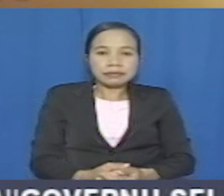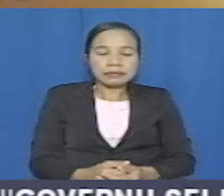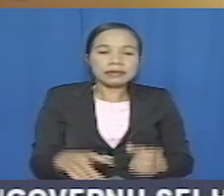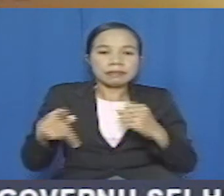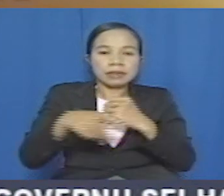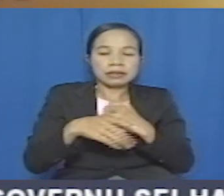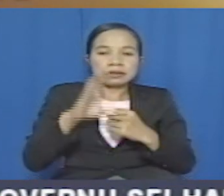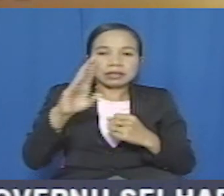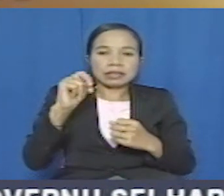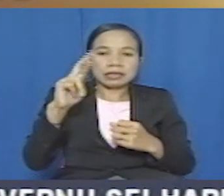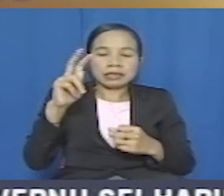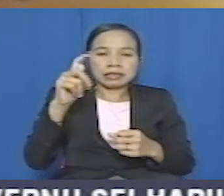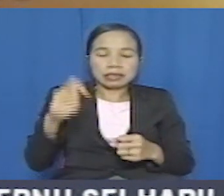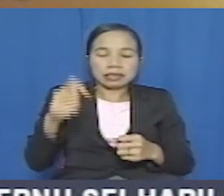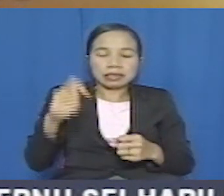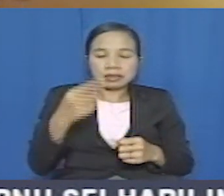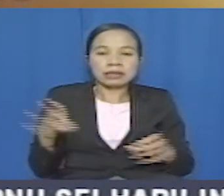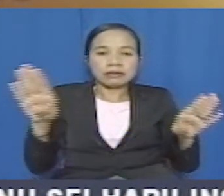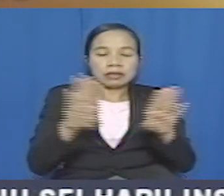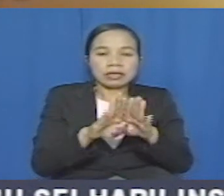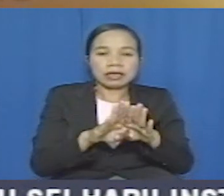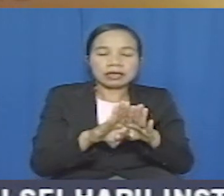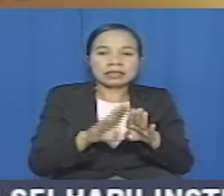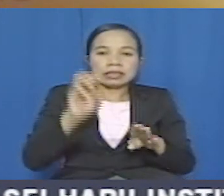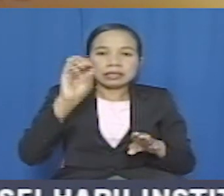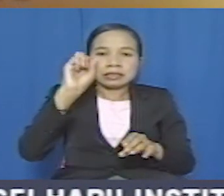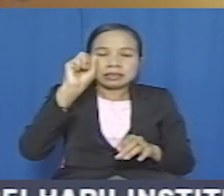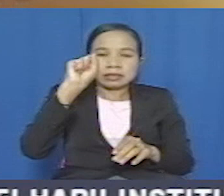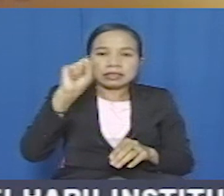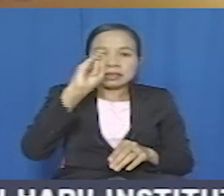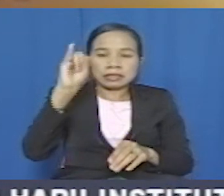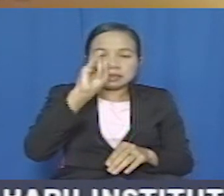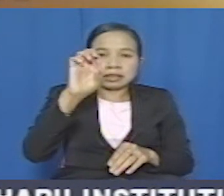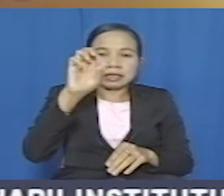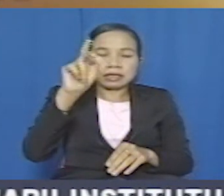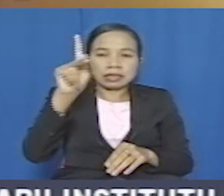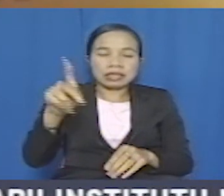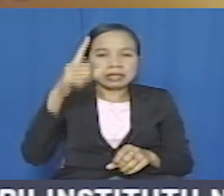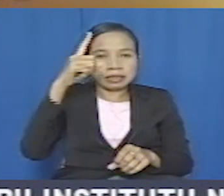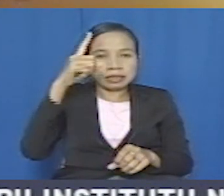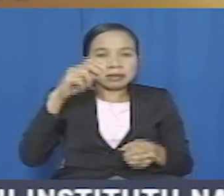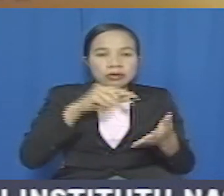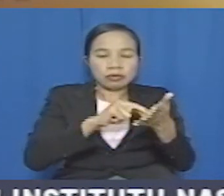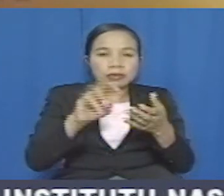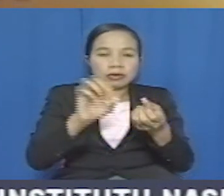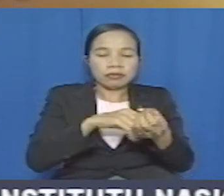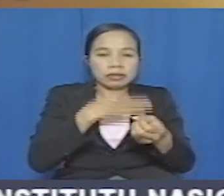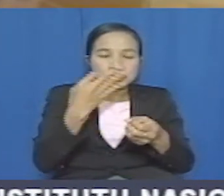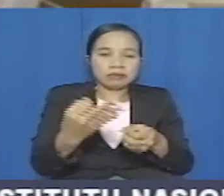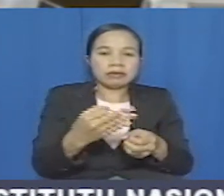Bancada Senarte Suzera ataca Centro Integrado de Gestão de Crise, também cada loro número infectado COVID-19, ao